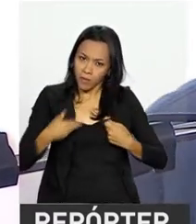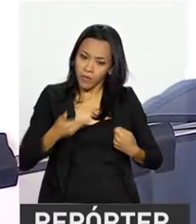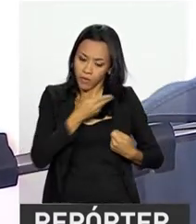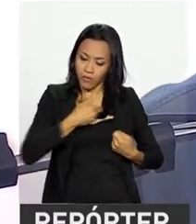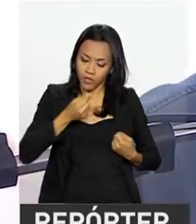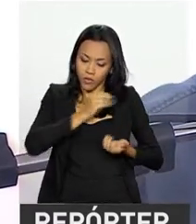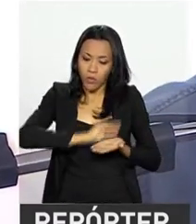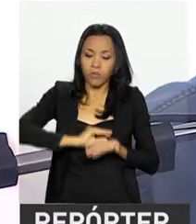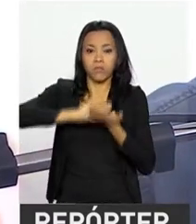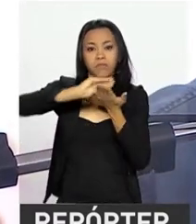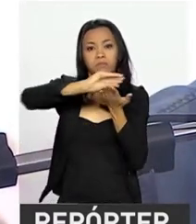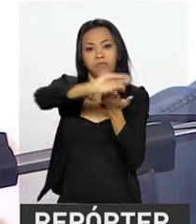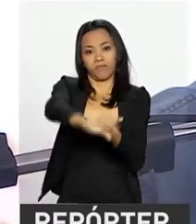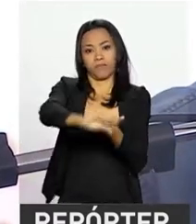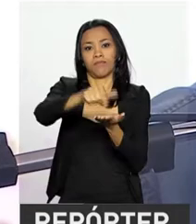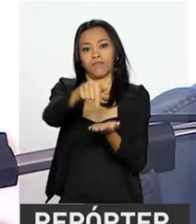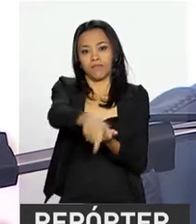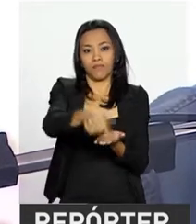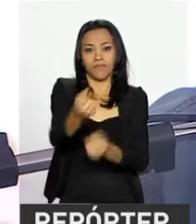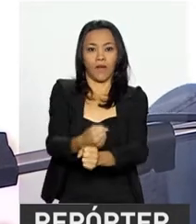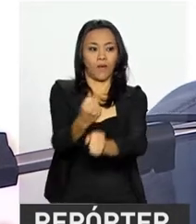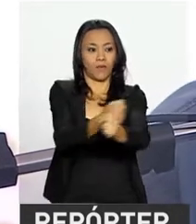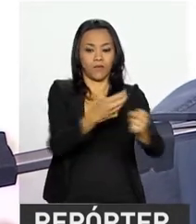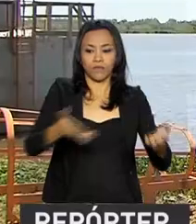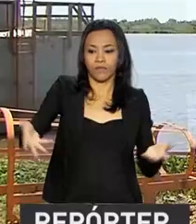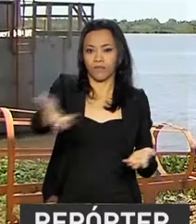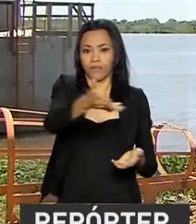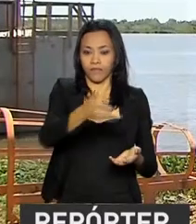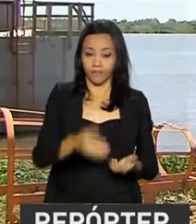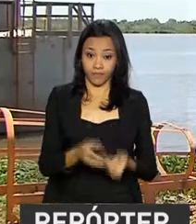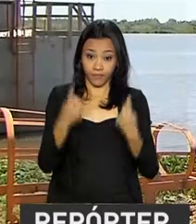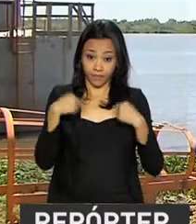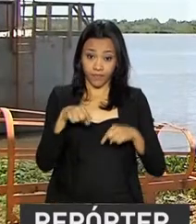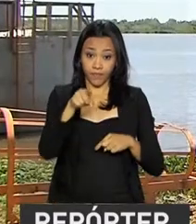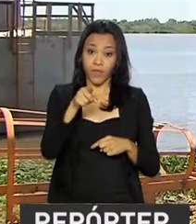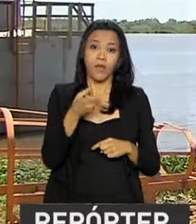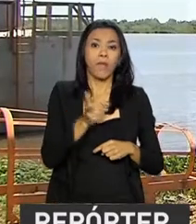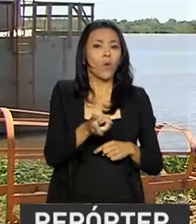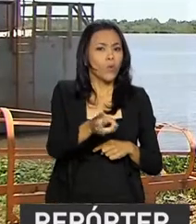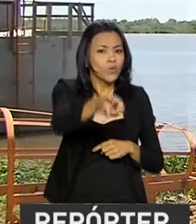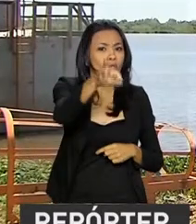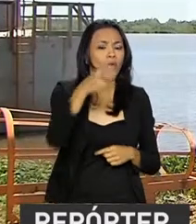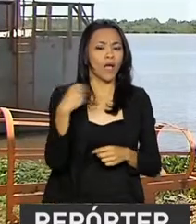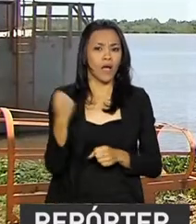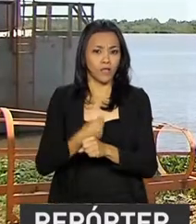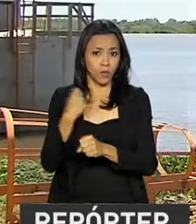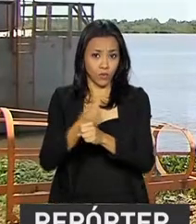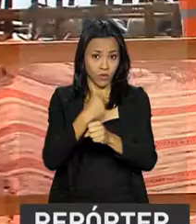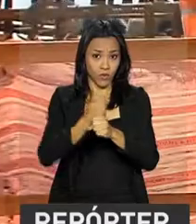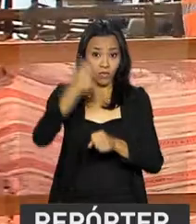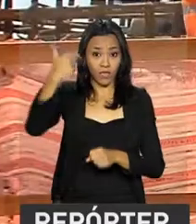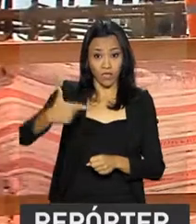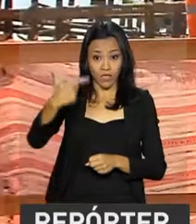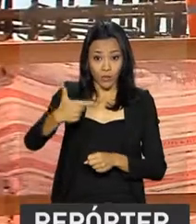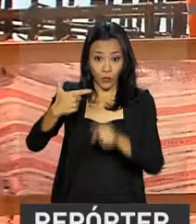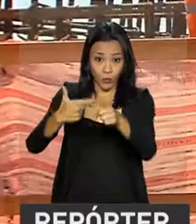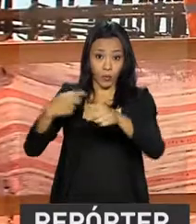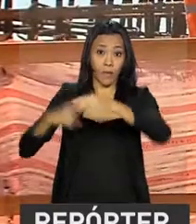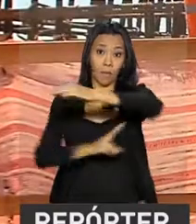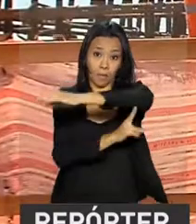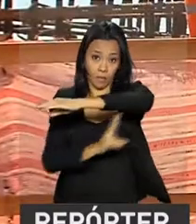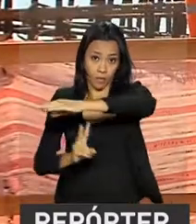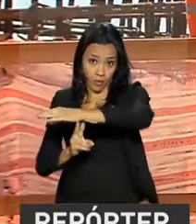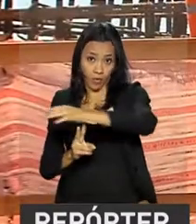esforço fiscal que foi feito ao longo deste ano e meio. A garantia de continuidade das obras da segunda ponte vai possibilitar